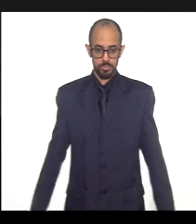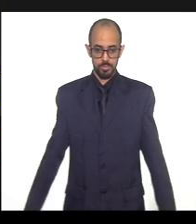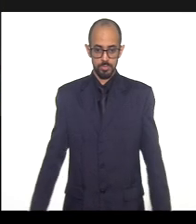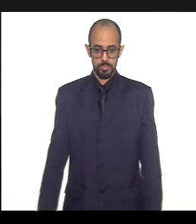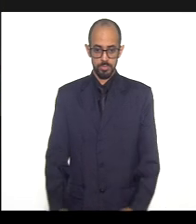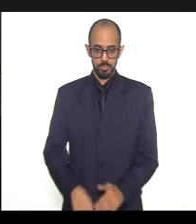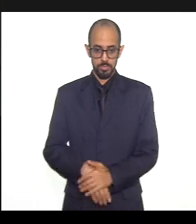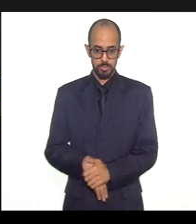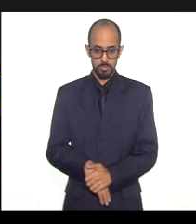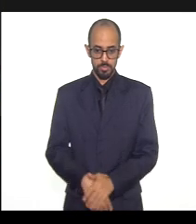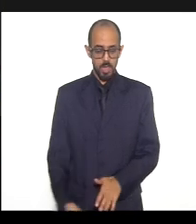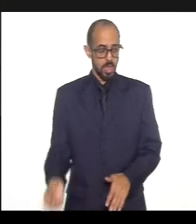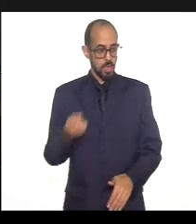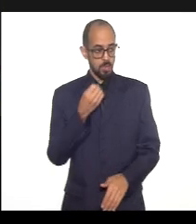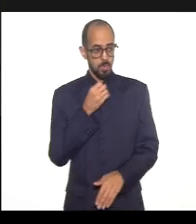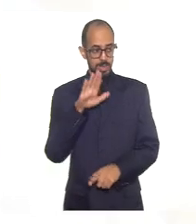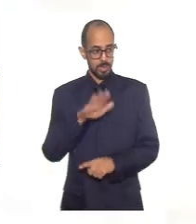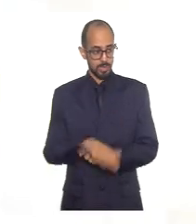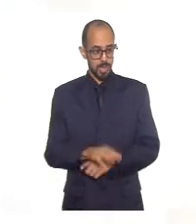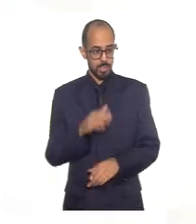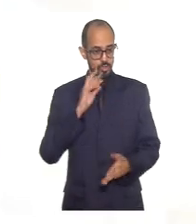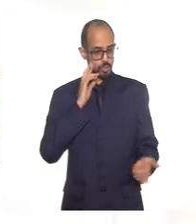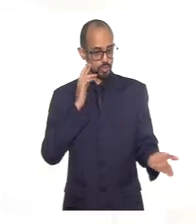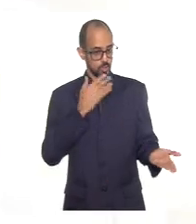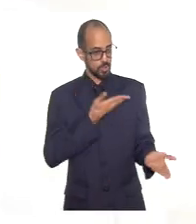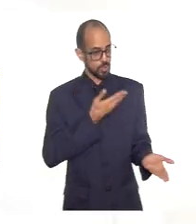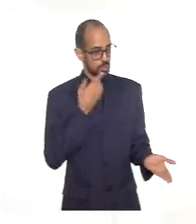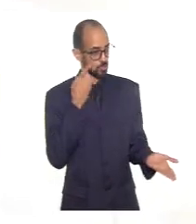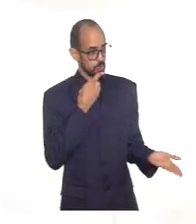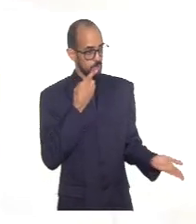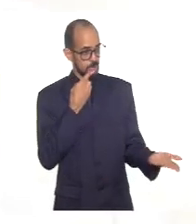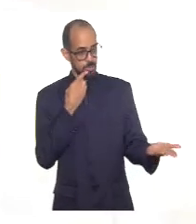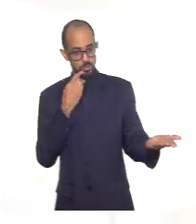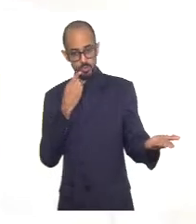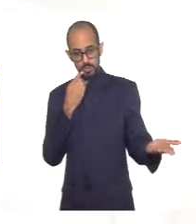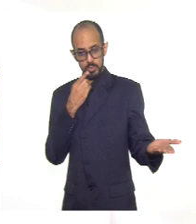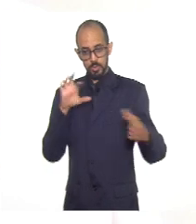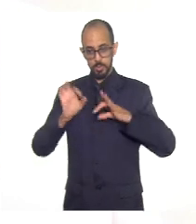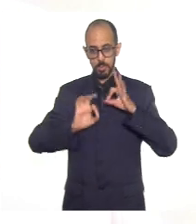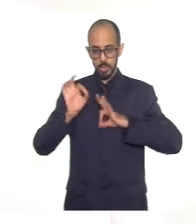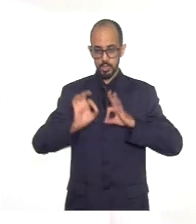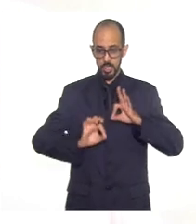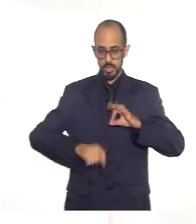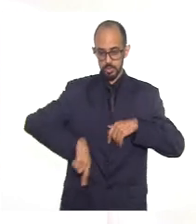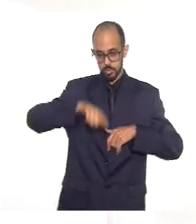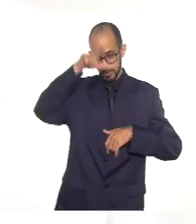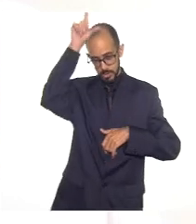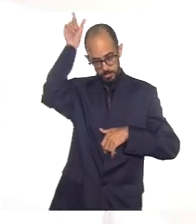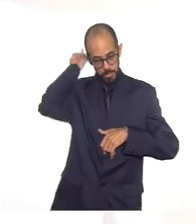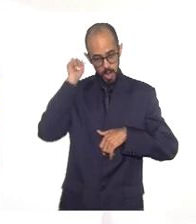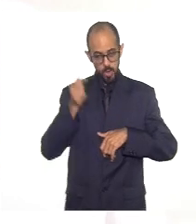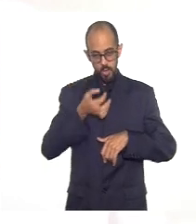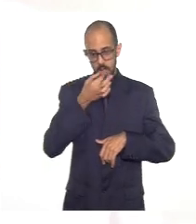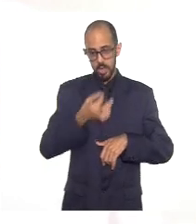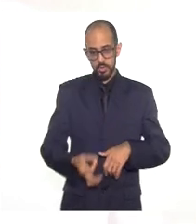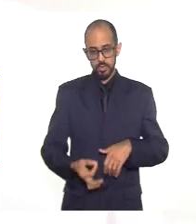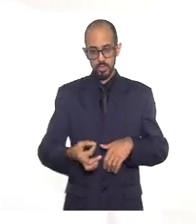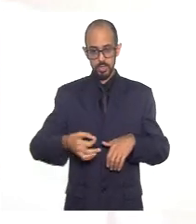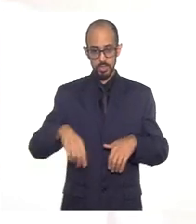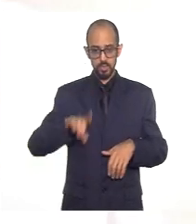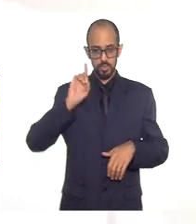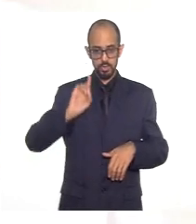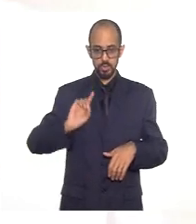nobre dos deputados, o projeto de autoria do deputado Luiz Paulo, o parecer da Comissão de Direitos Humanos